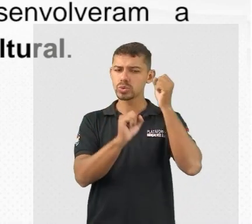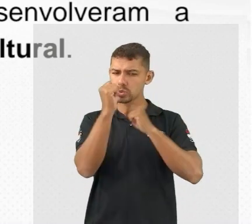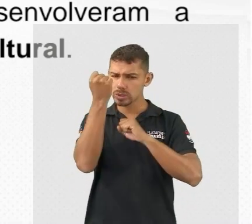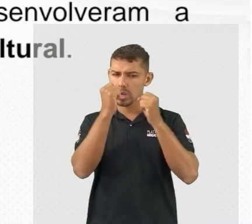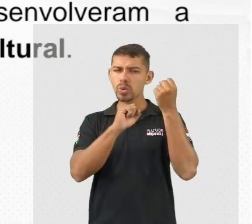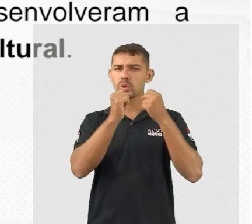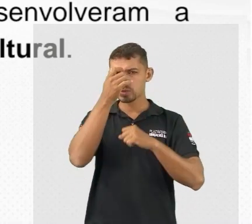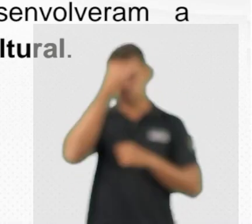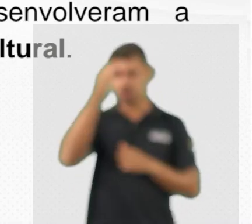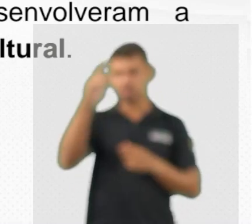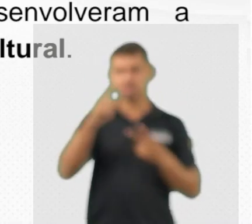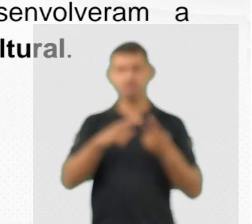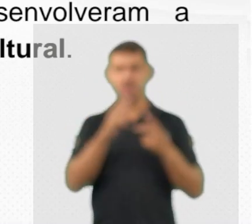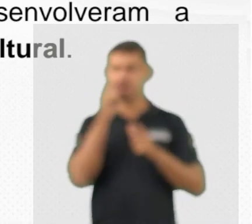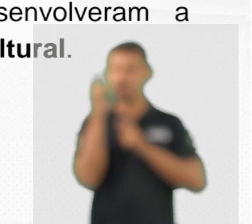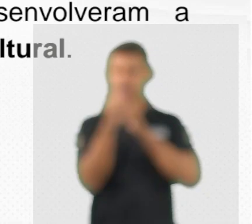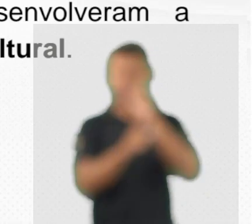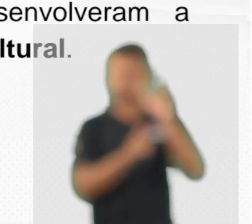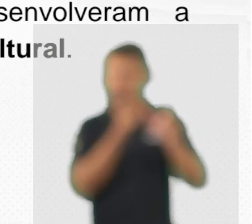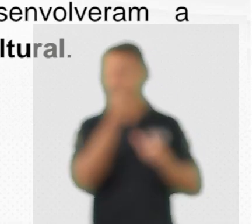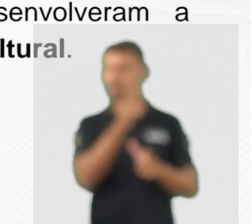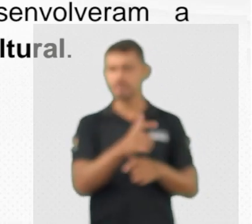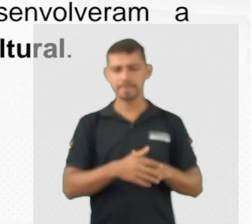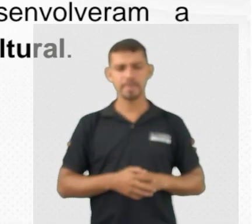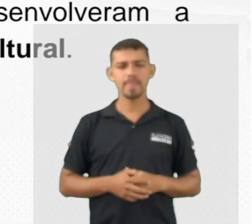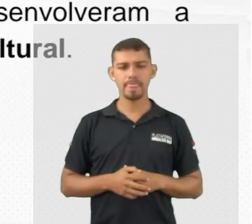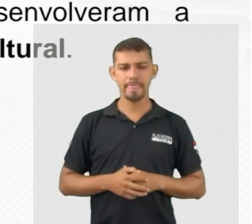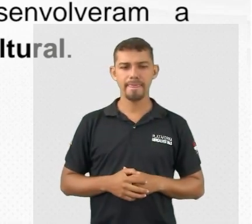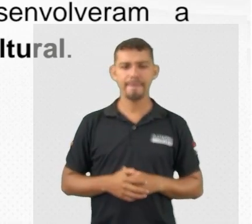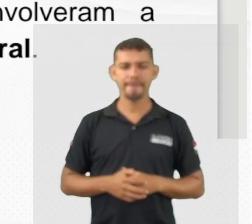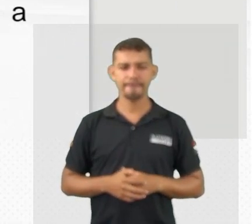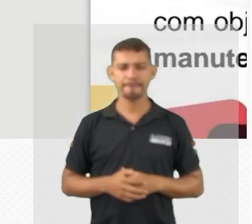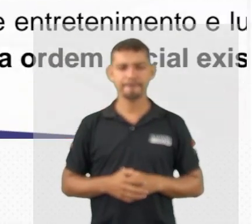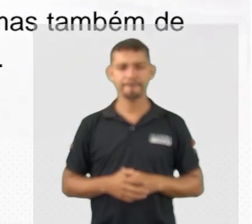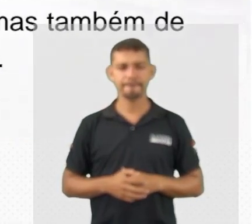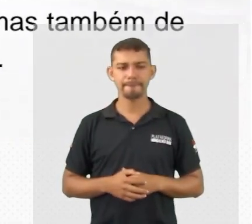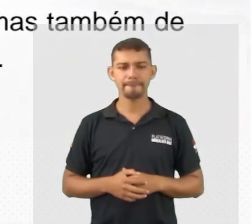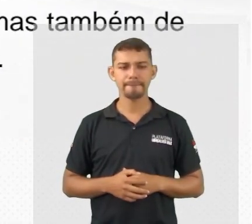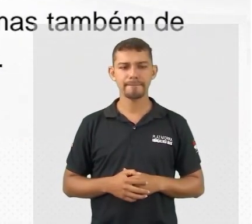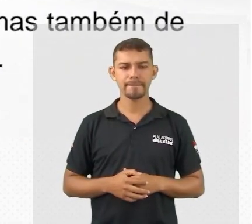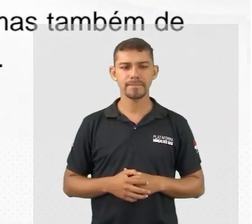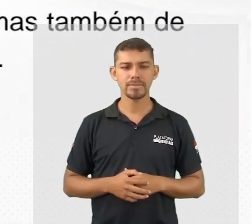cultural quanto uma crítica à indústria cultural.